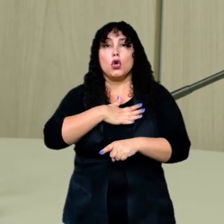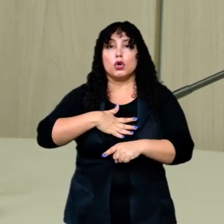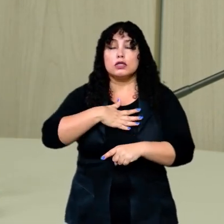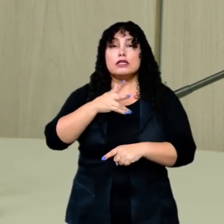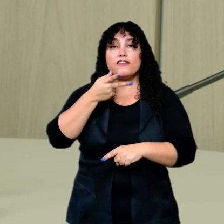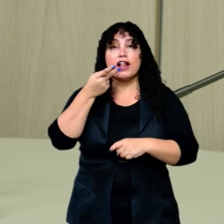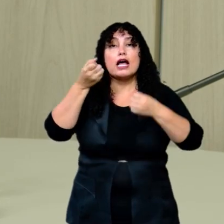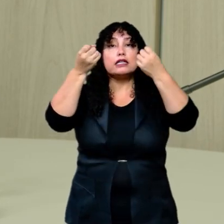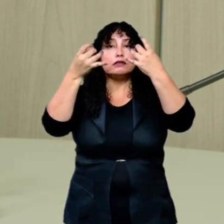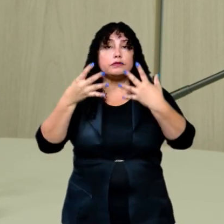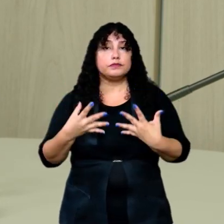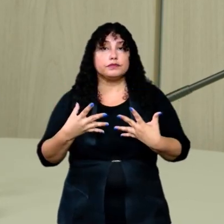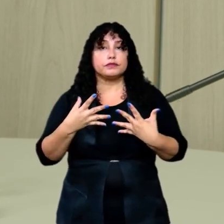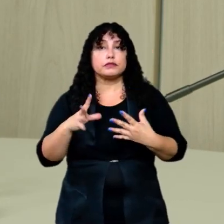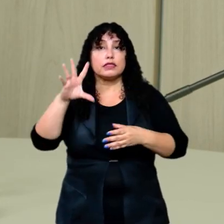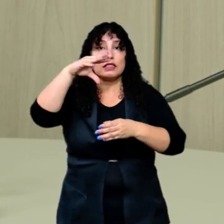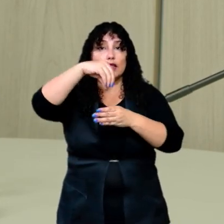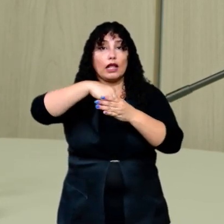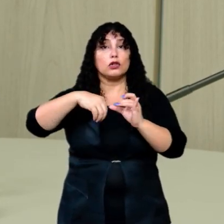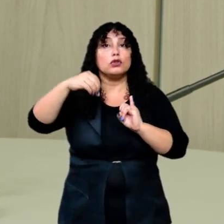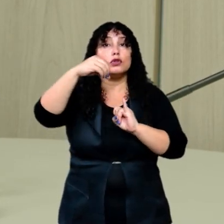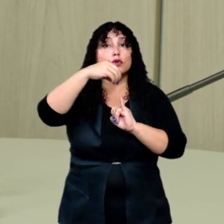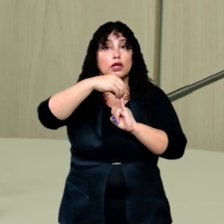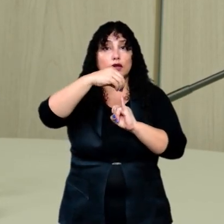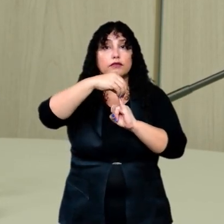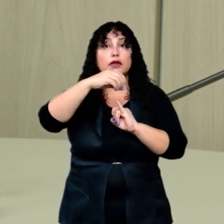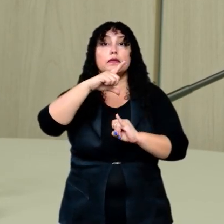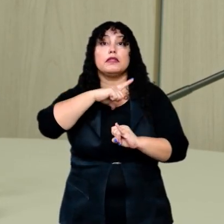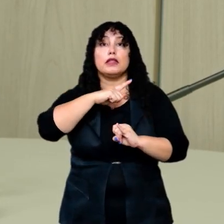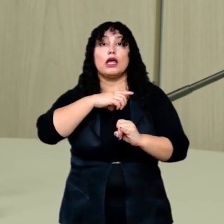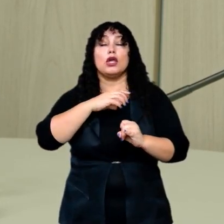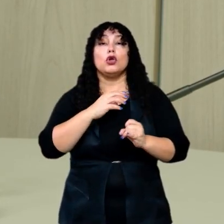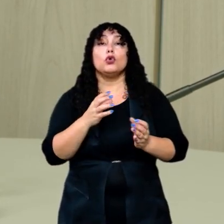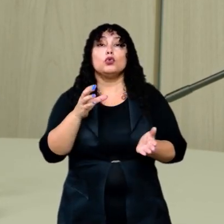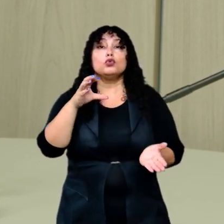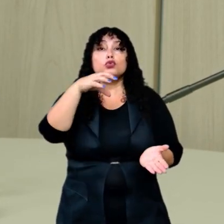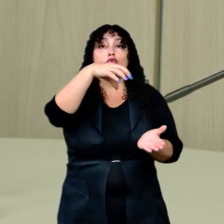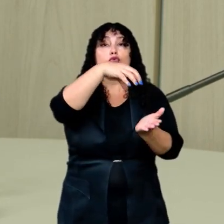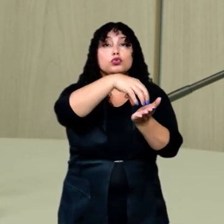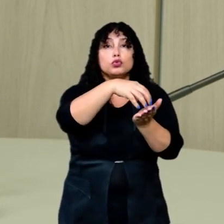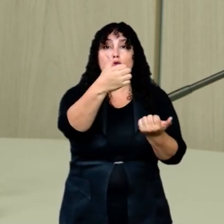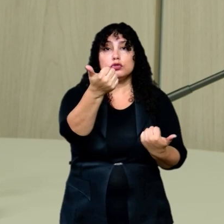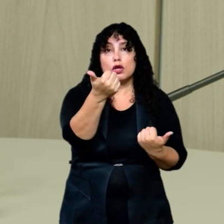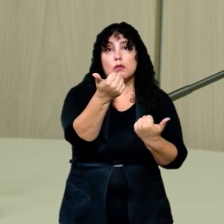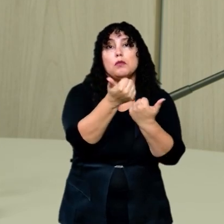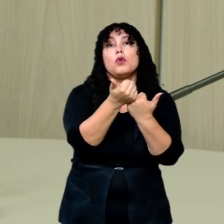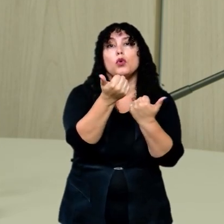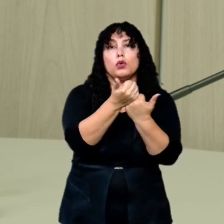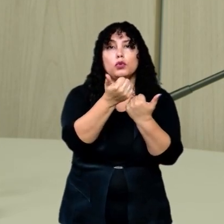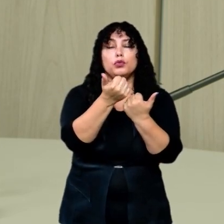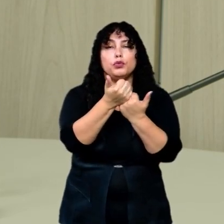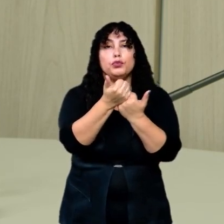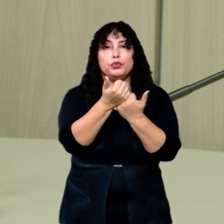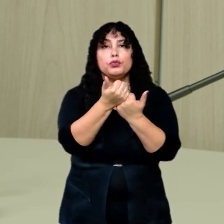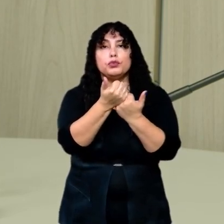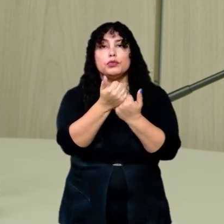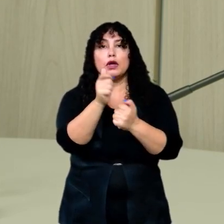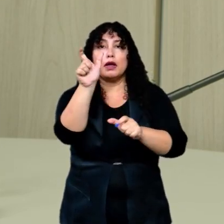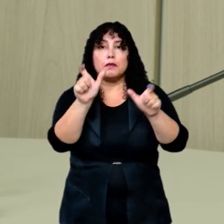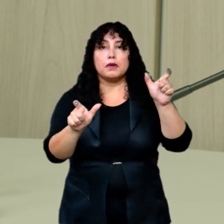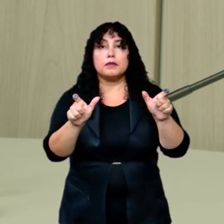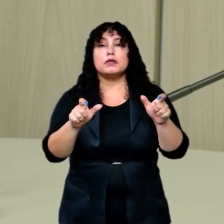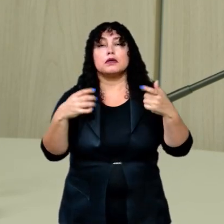também que dentro do IFB a gente tem os núcleos de apoio, né? Que é para as pessoas